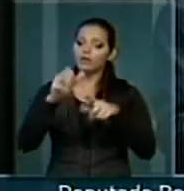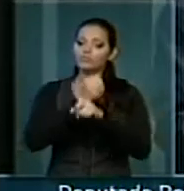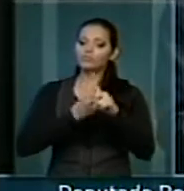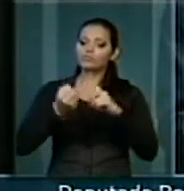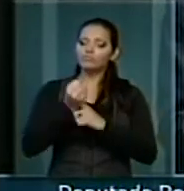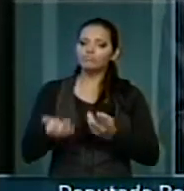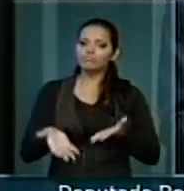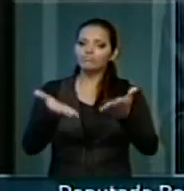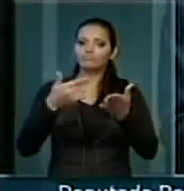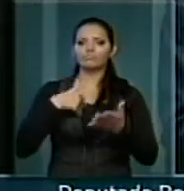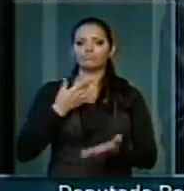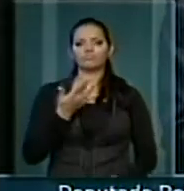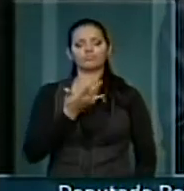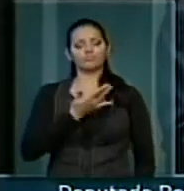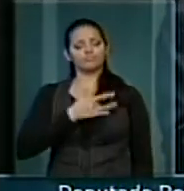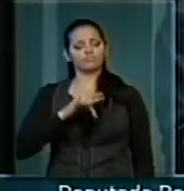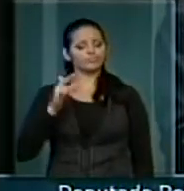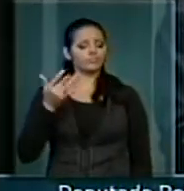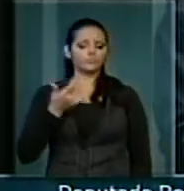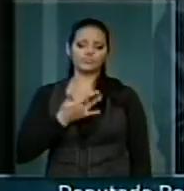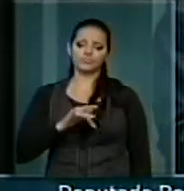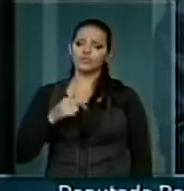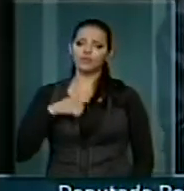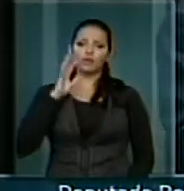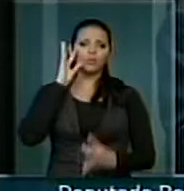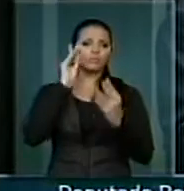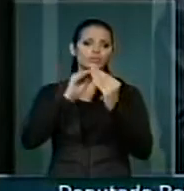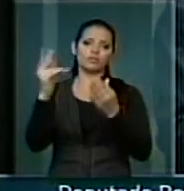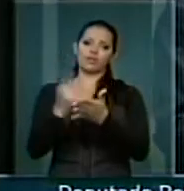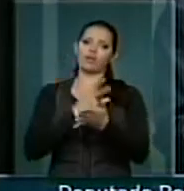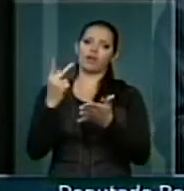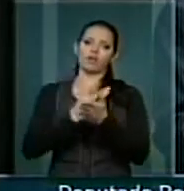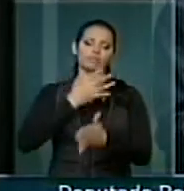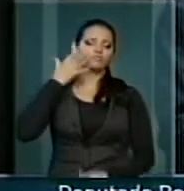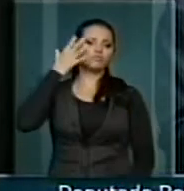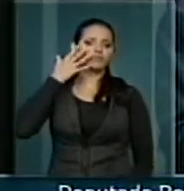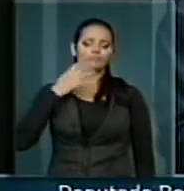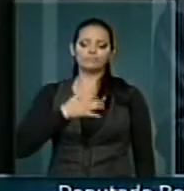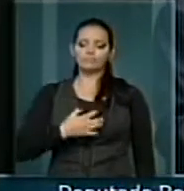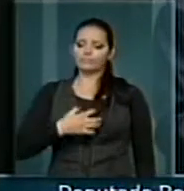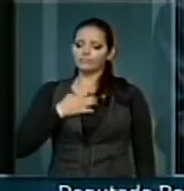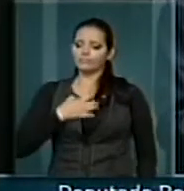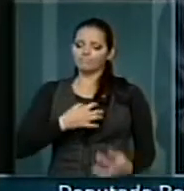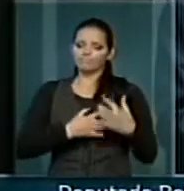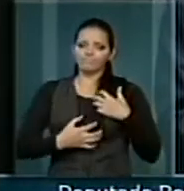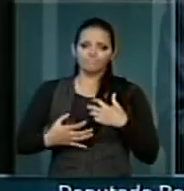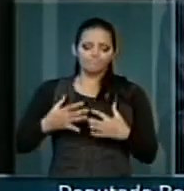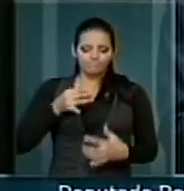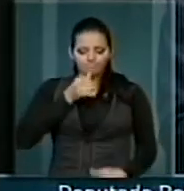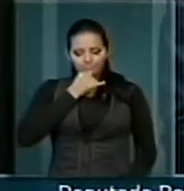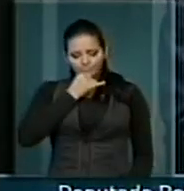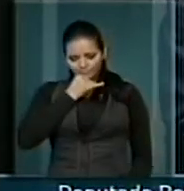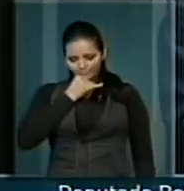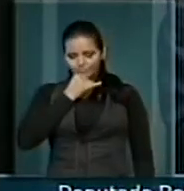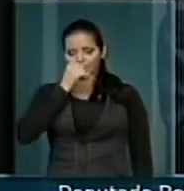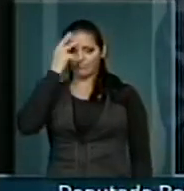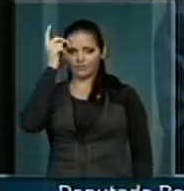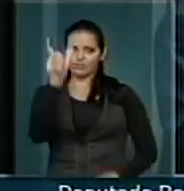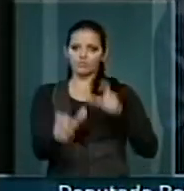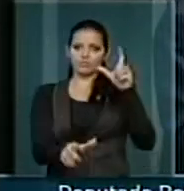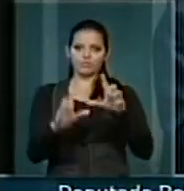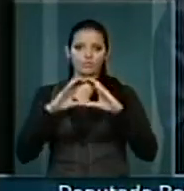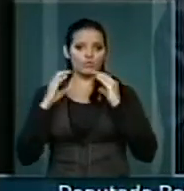lamentou a má interpretação de suas palavras, que causou mal-estar a pessoas e comunidades a quem